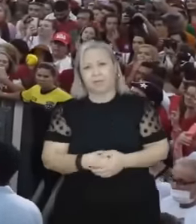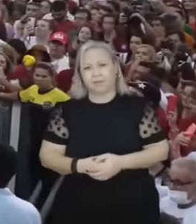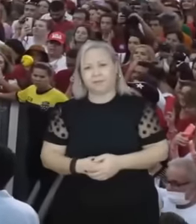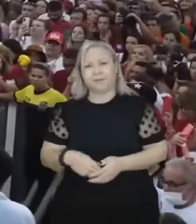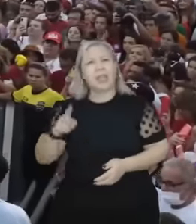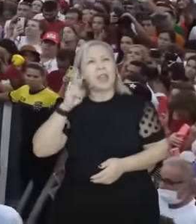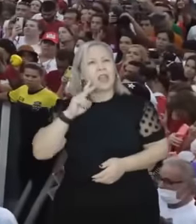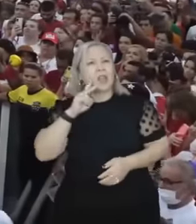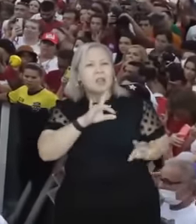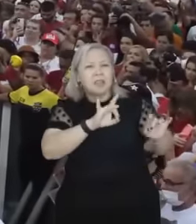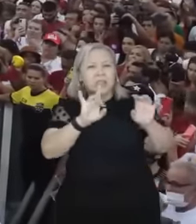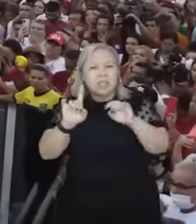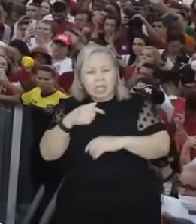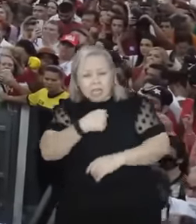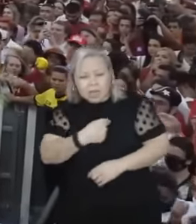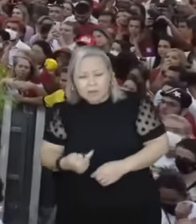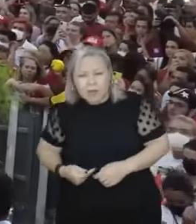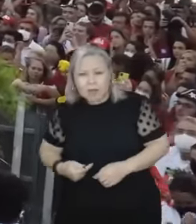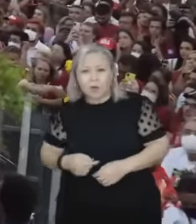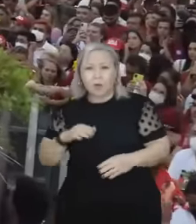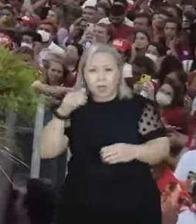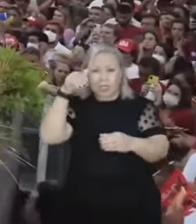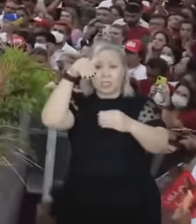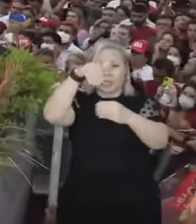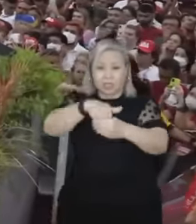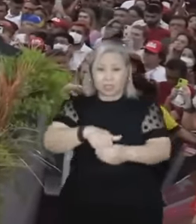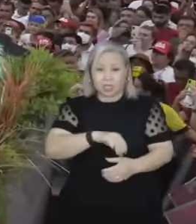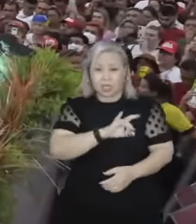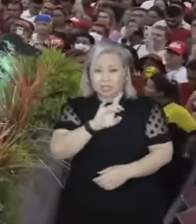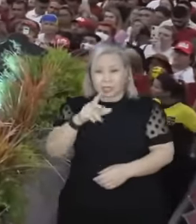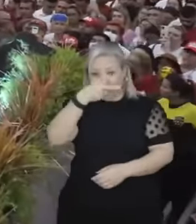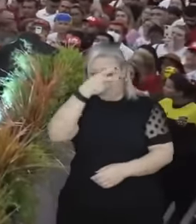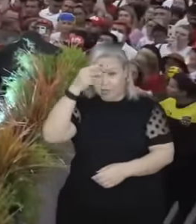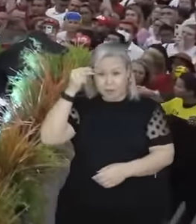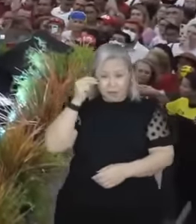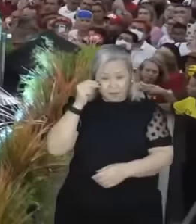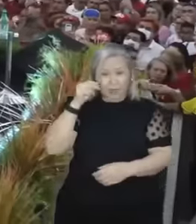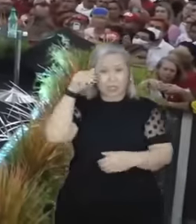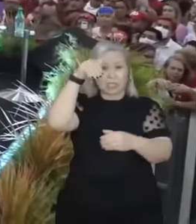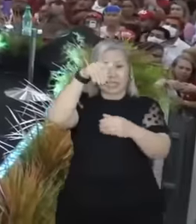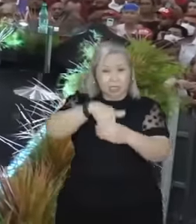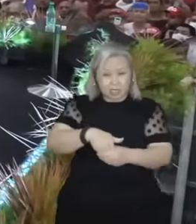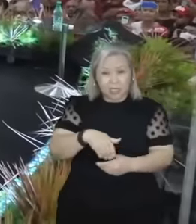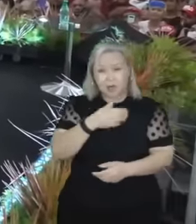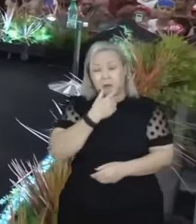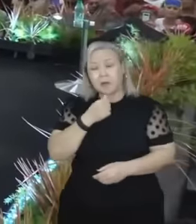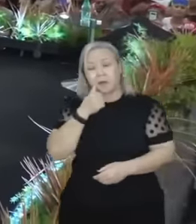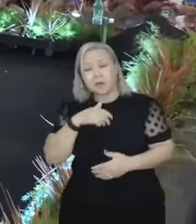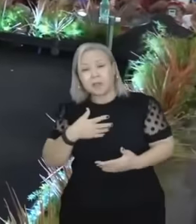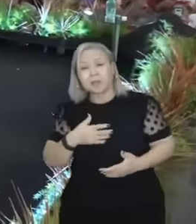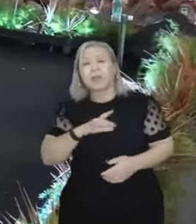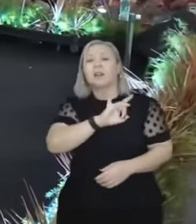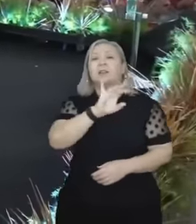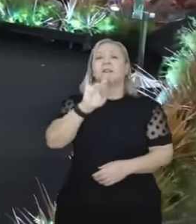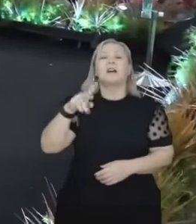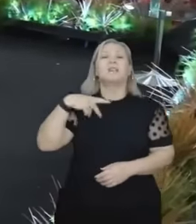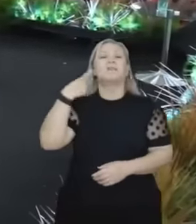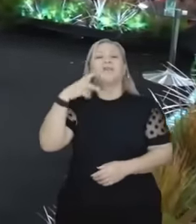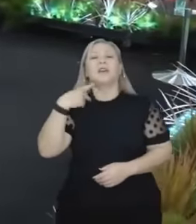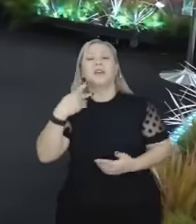elegia, cada prefeita que a gente elegia, o prefeito, cada vereador, as pessoas diziam, não vai